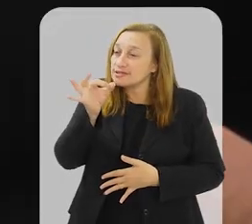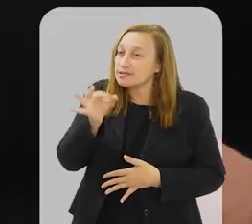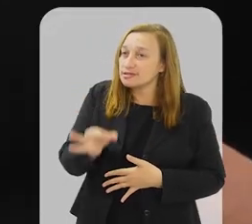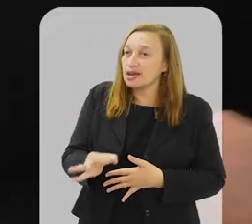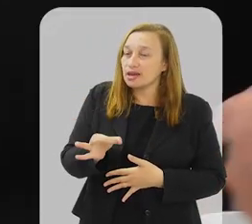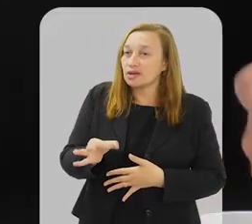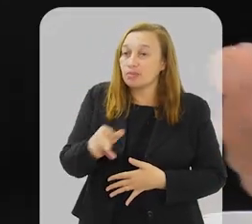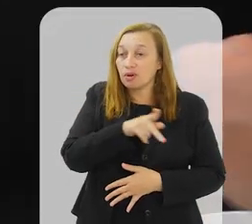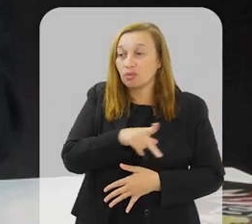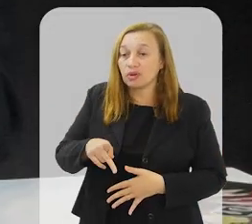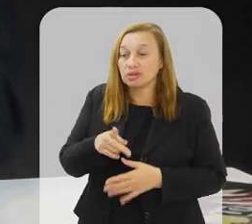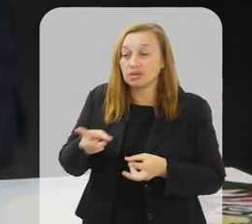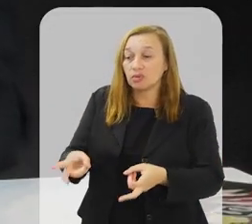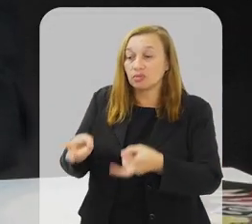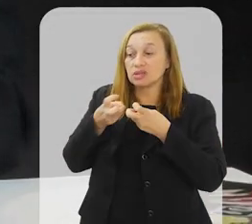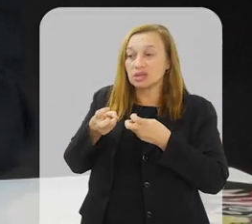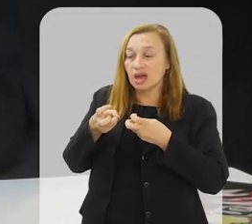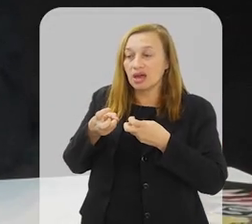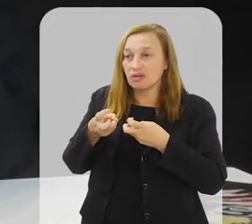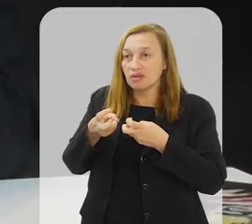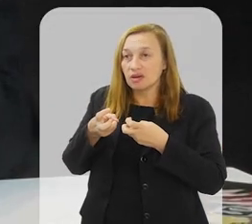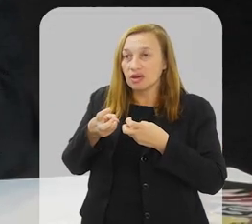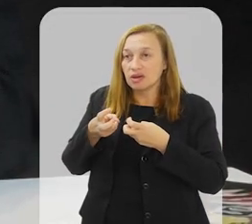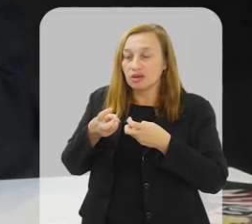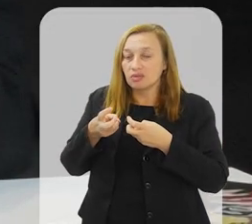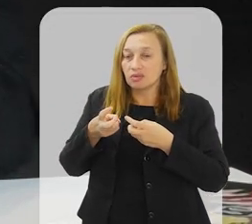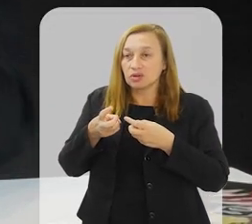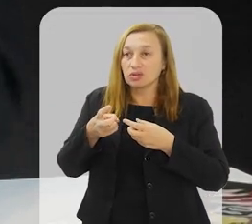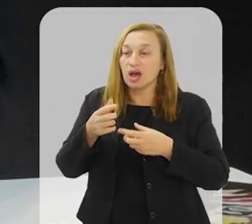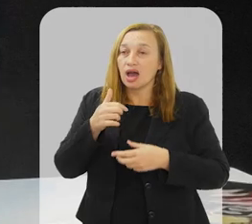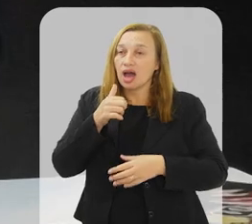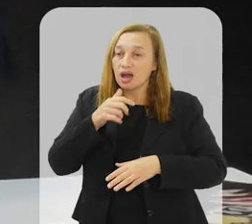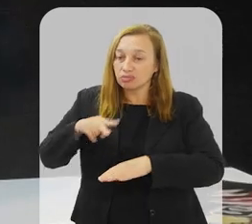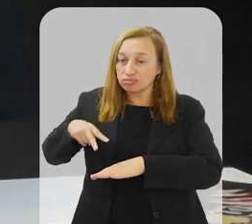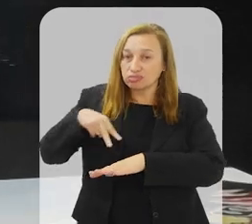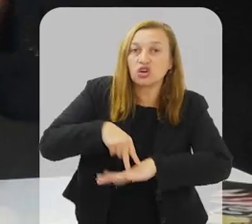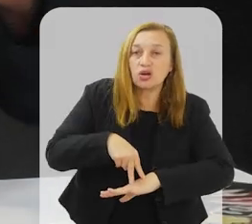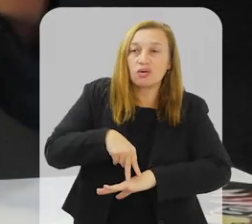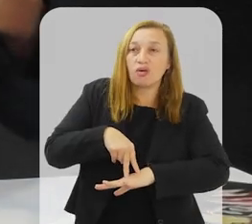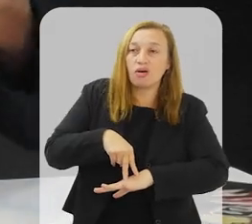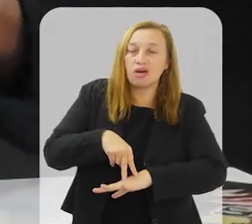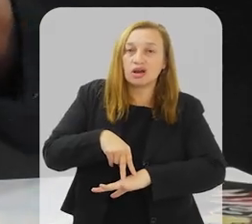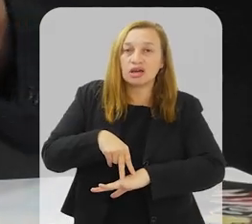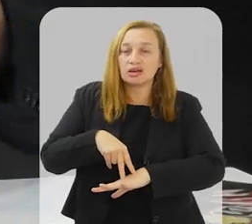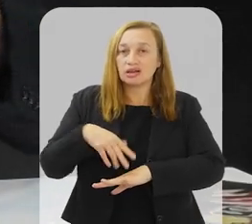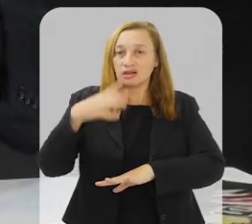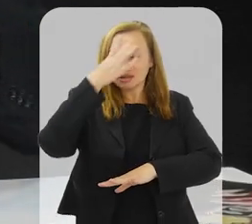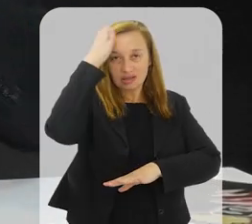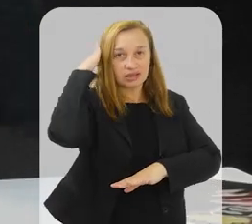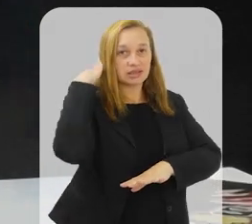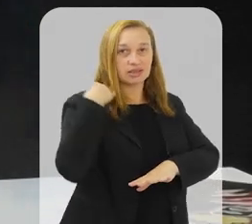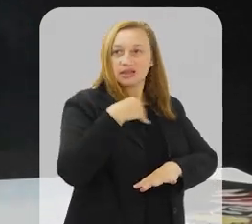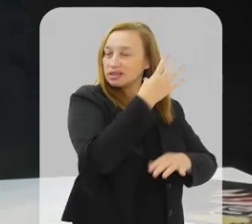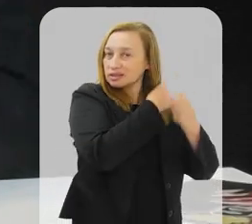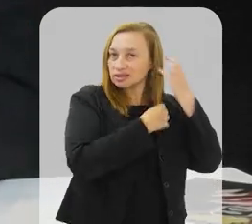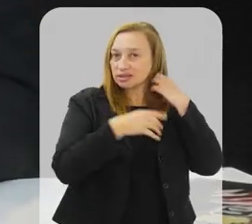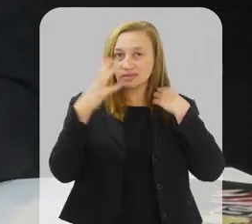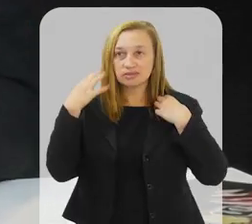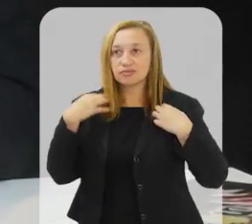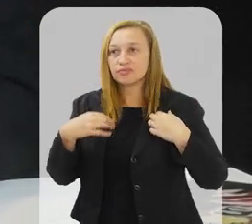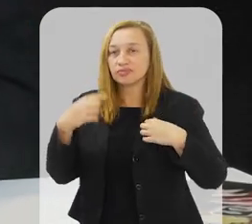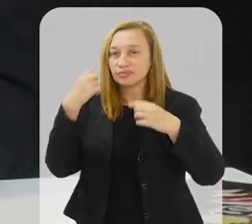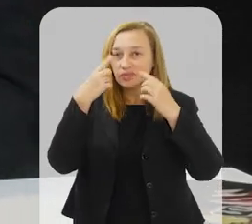no ponto no momento certo para que o presidente Olhe aquilo que ela pulou na frente dele e se encantou né Né Com aquela beleza